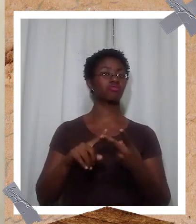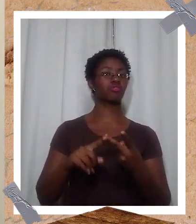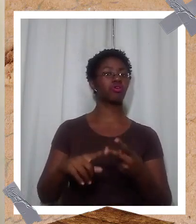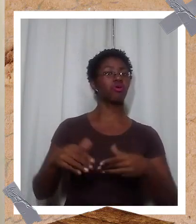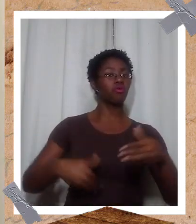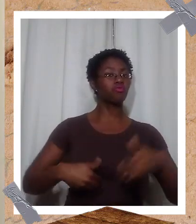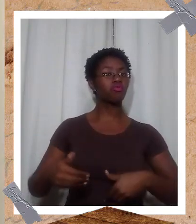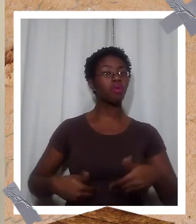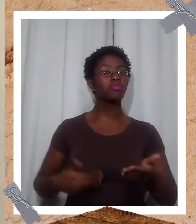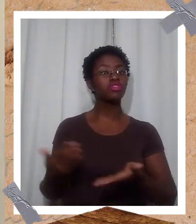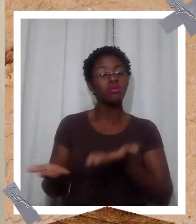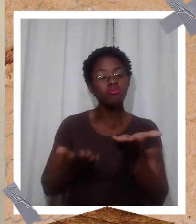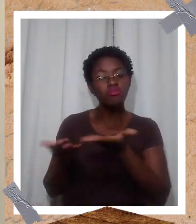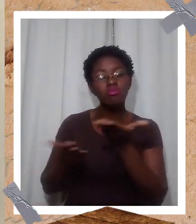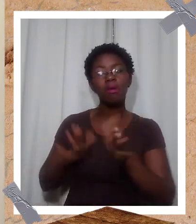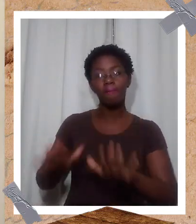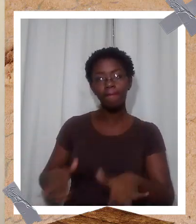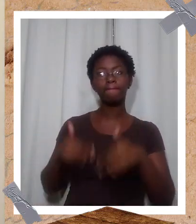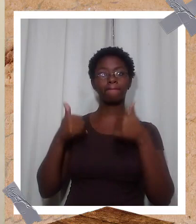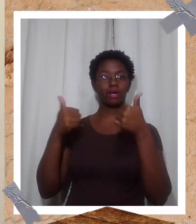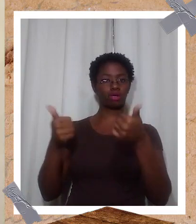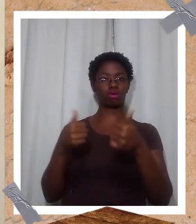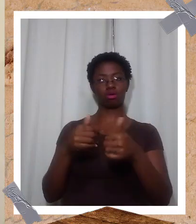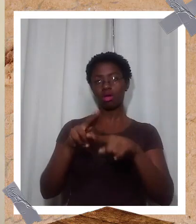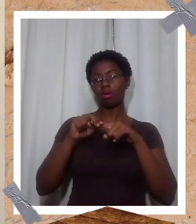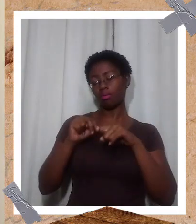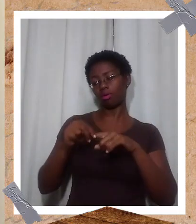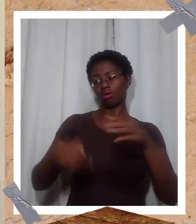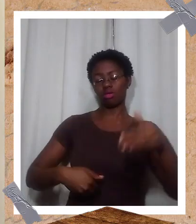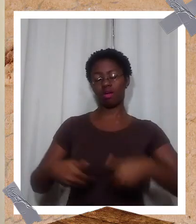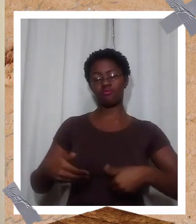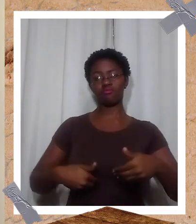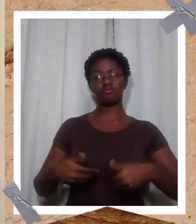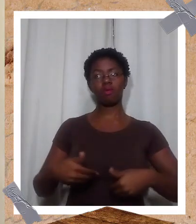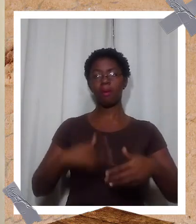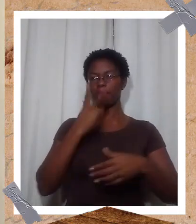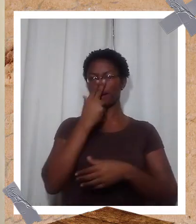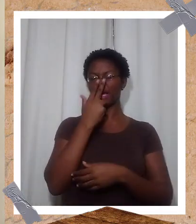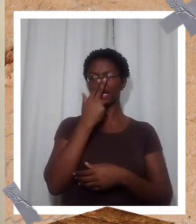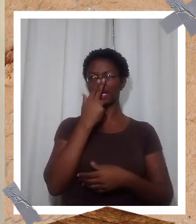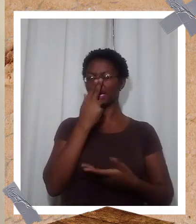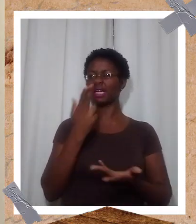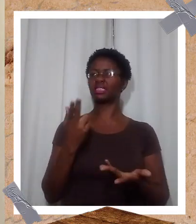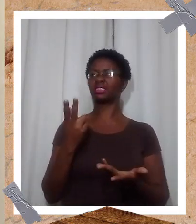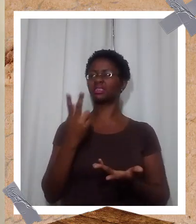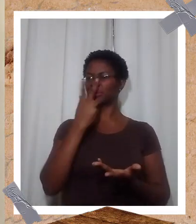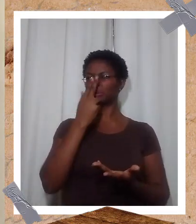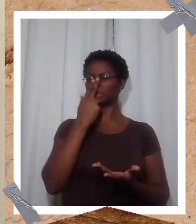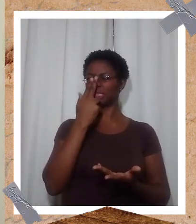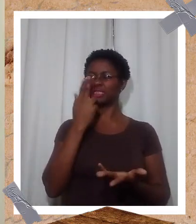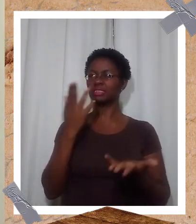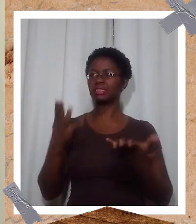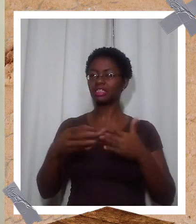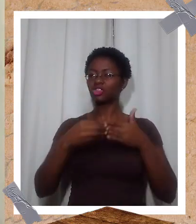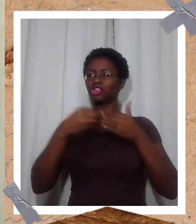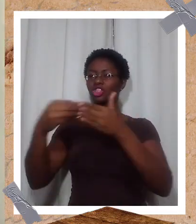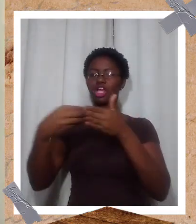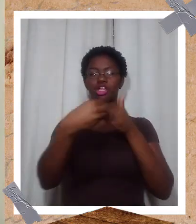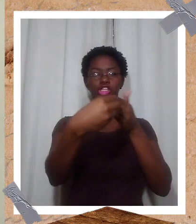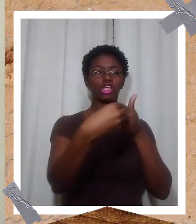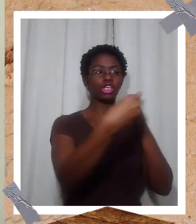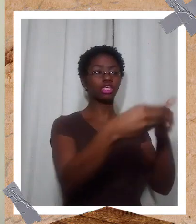tratada melhor com você. Porque a fome ela te leva a outros lugares de